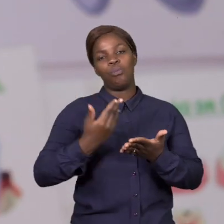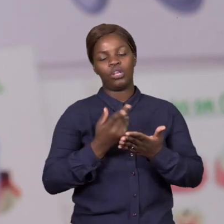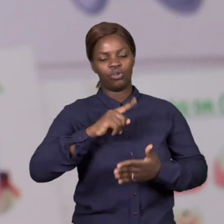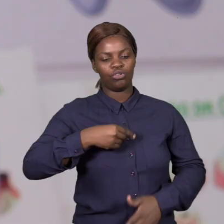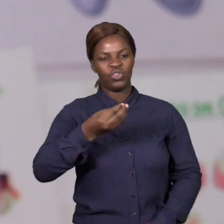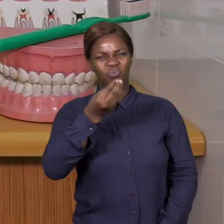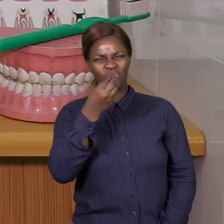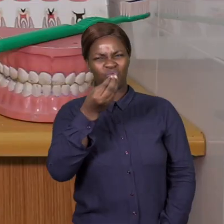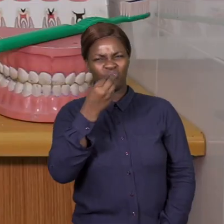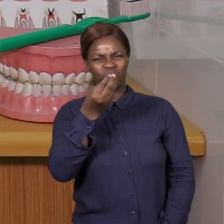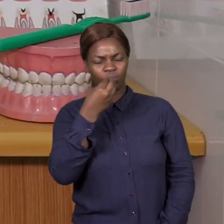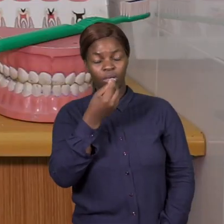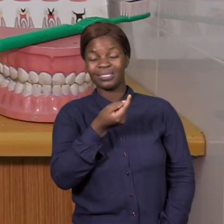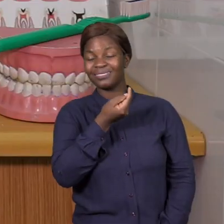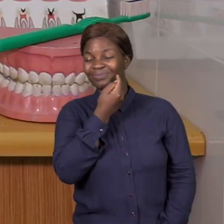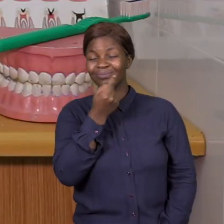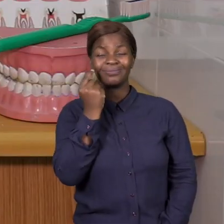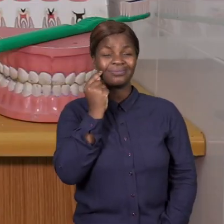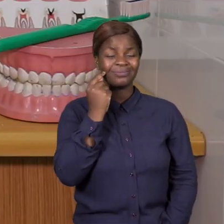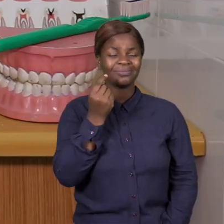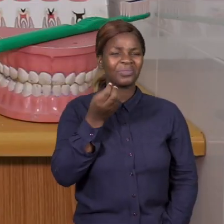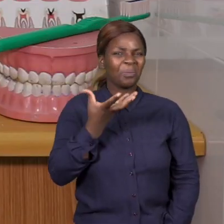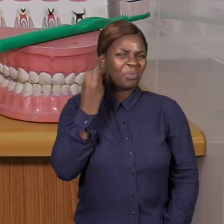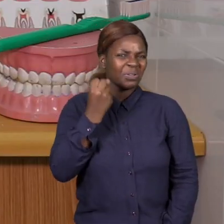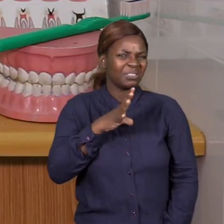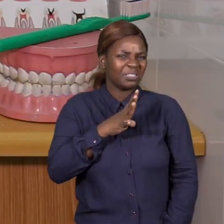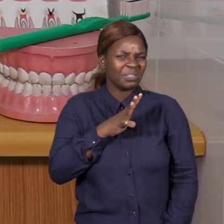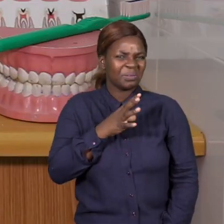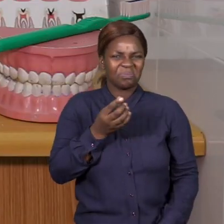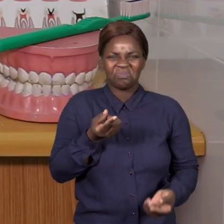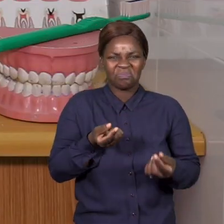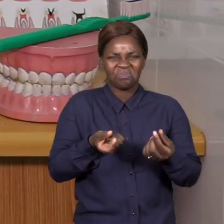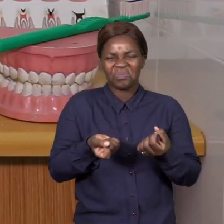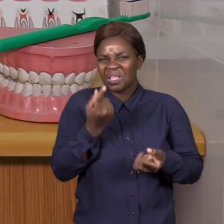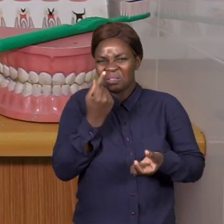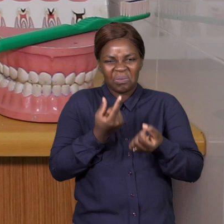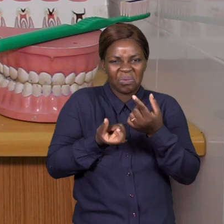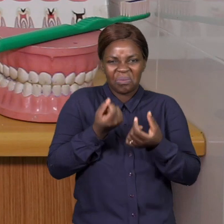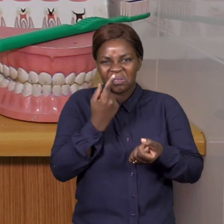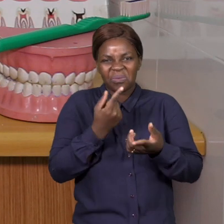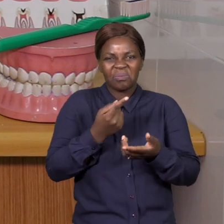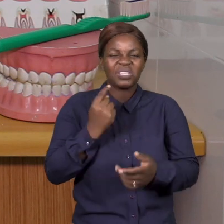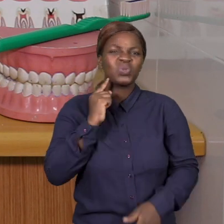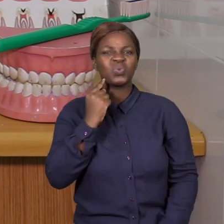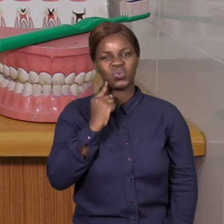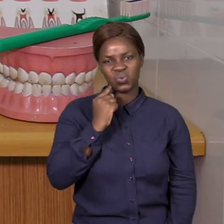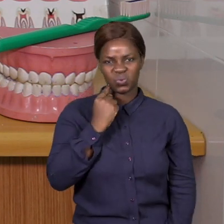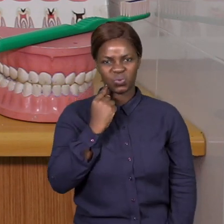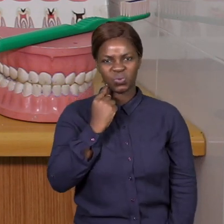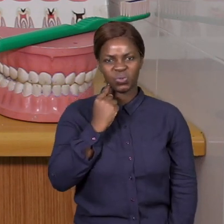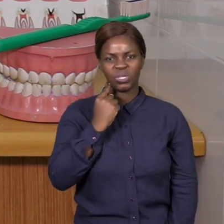de bactérias. Tem-se dito que, ou já ouviram muito, até nas publicidades, que deve-se escovar os